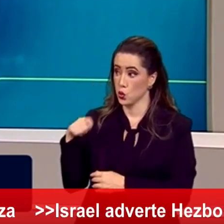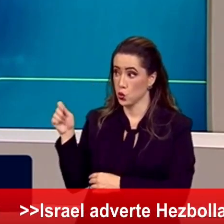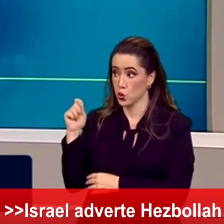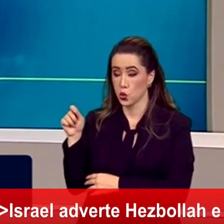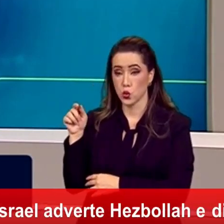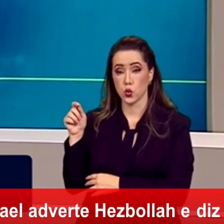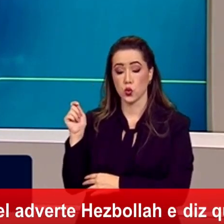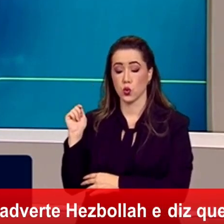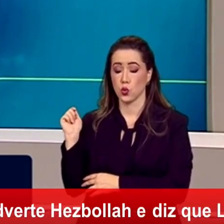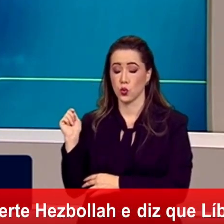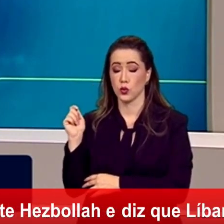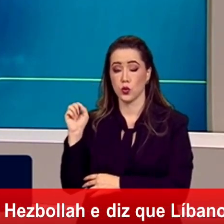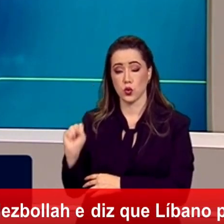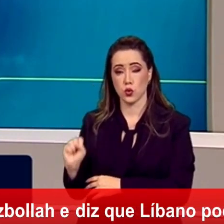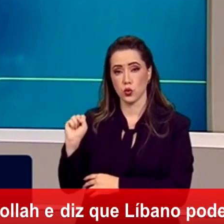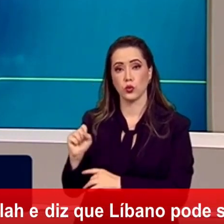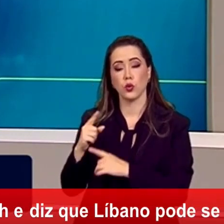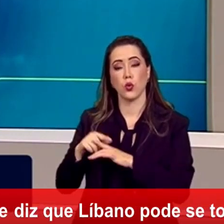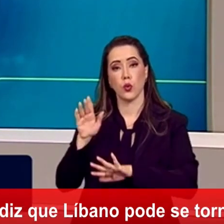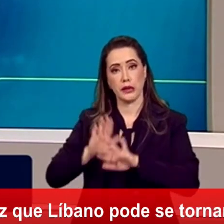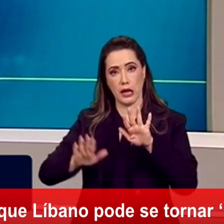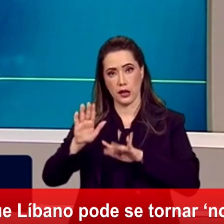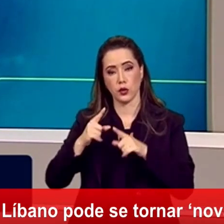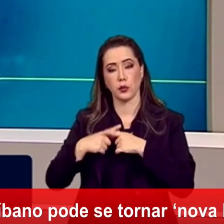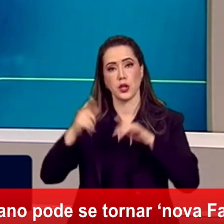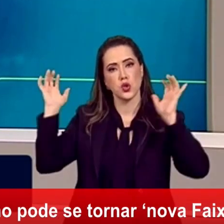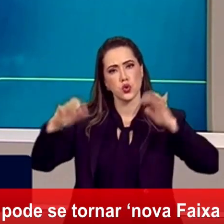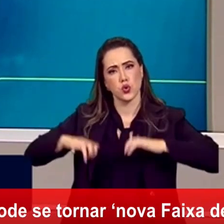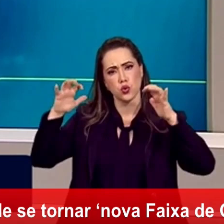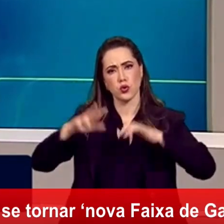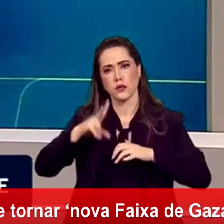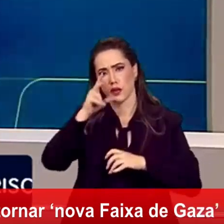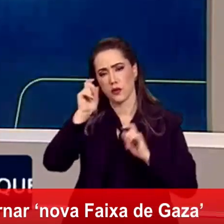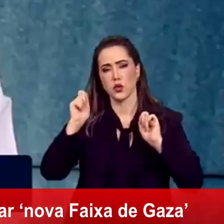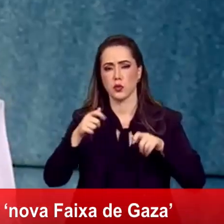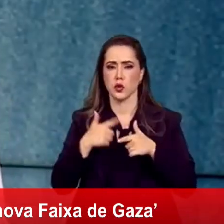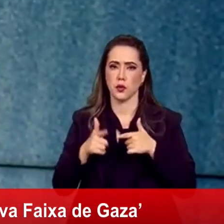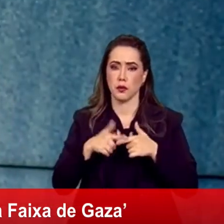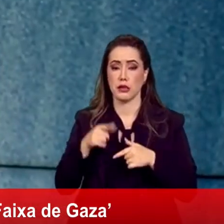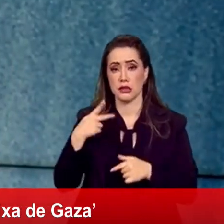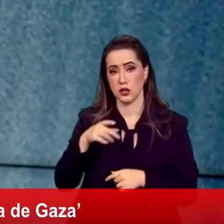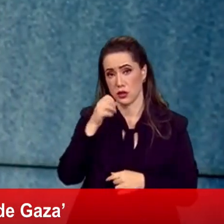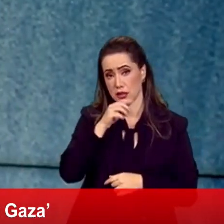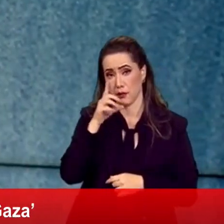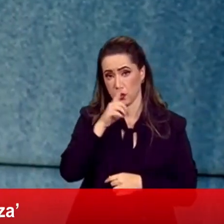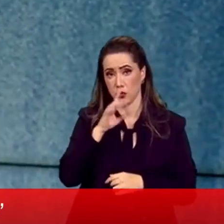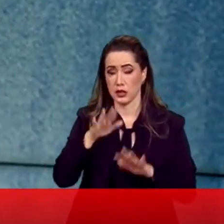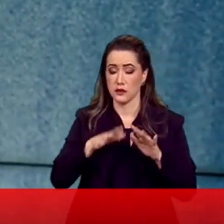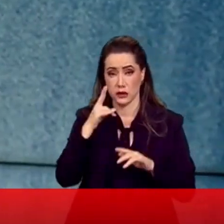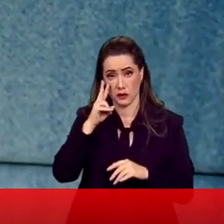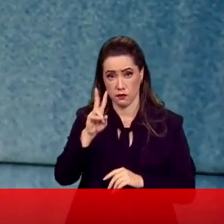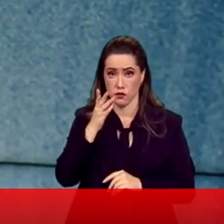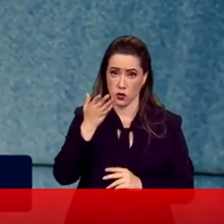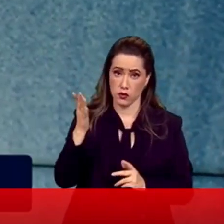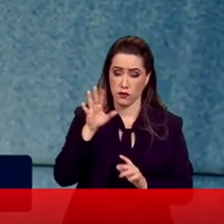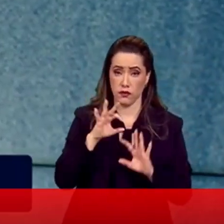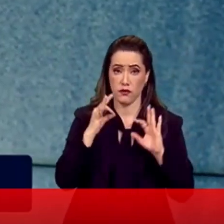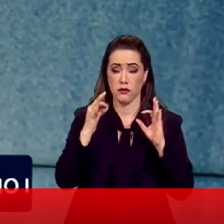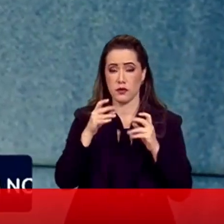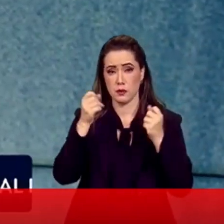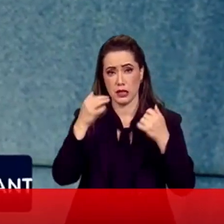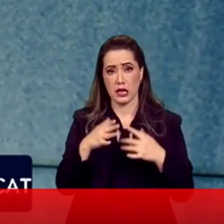tá? Porque os temporais podem causar mais impactos. Nesse fim de semana, talvez você tenha ouvido falar aí